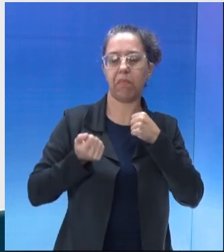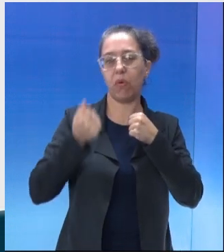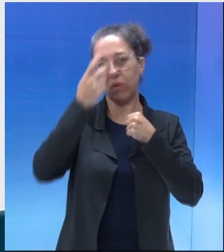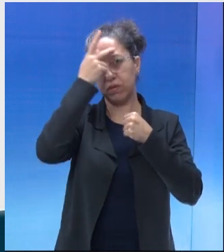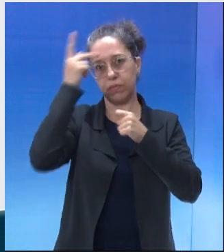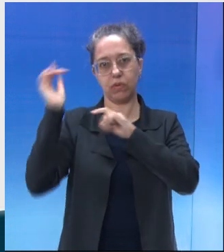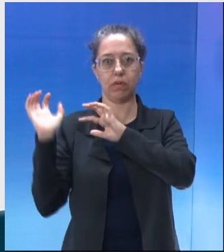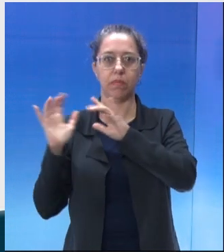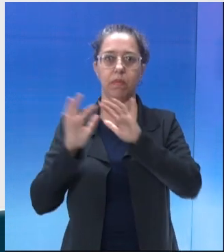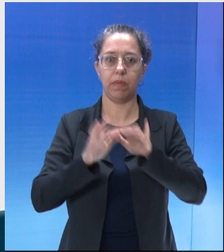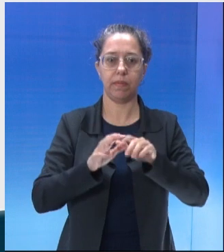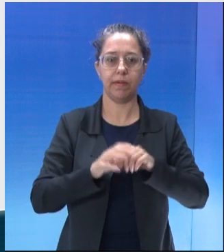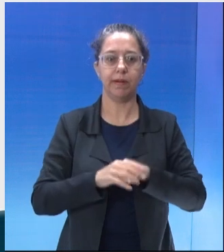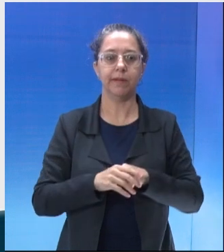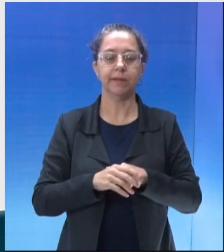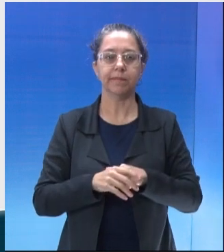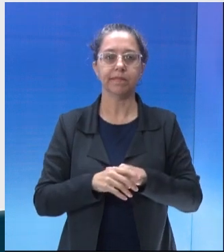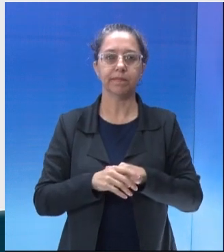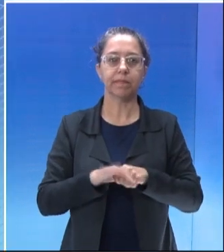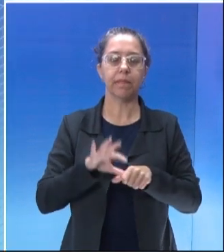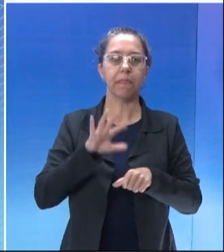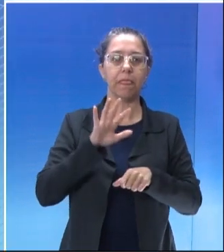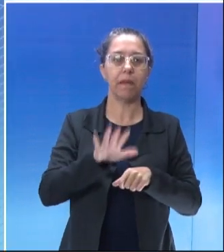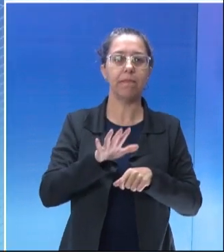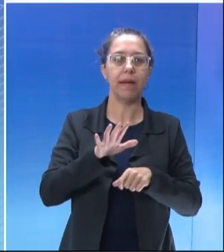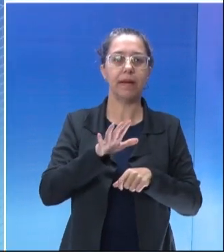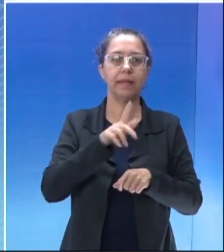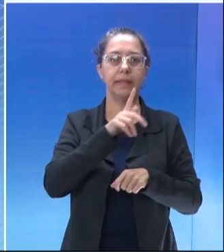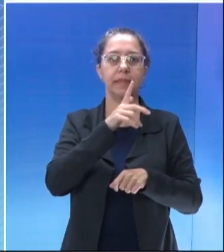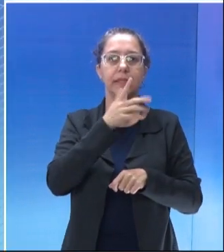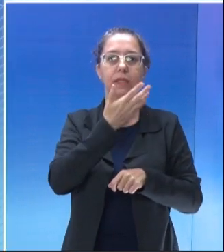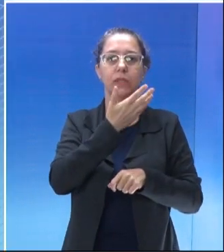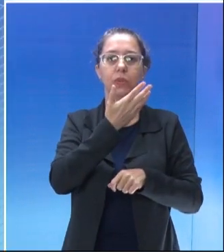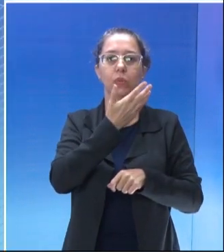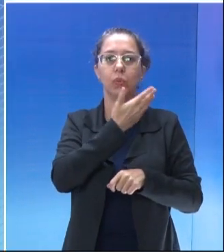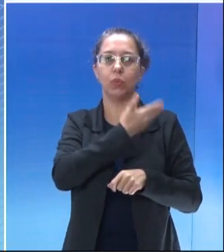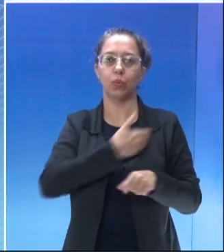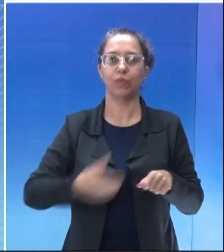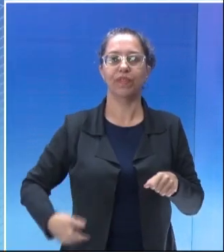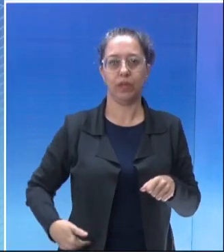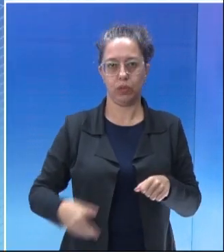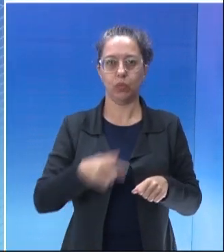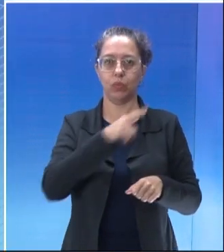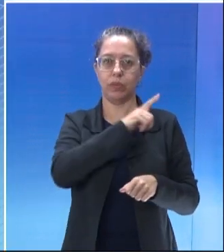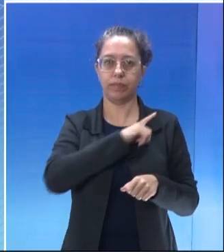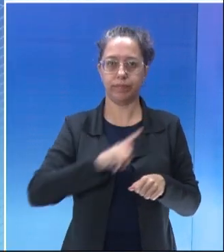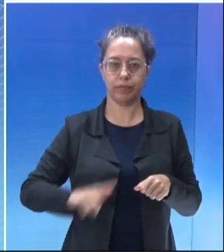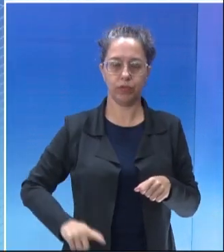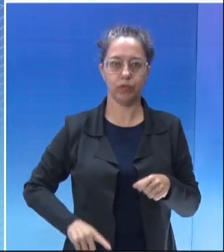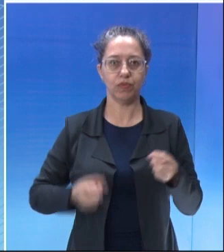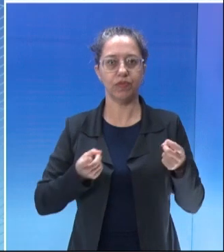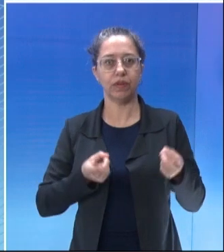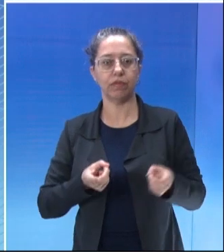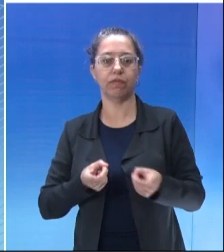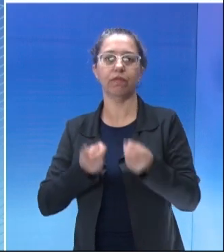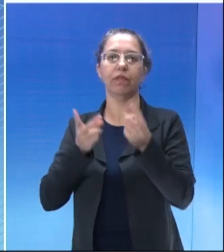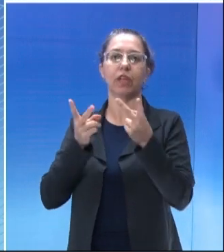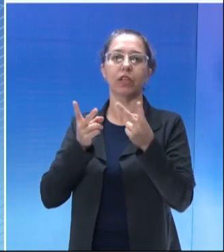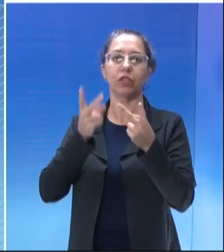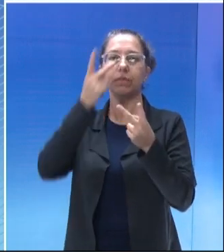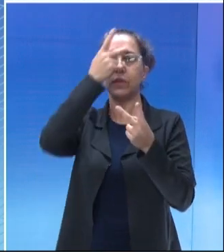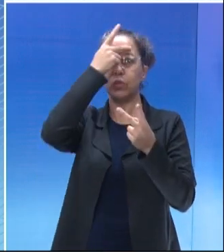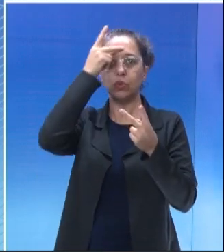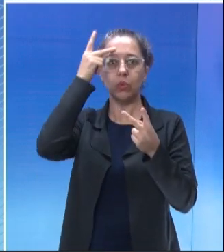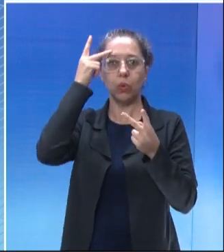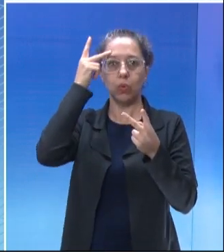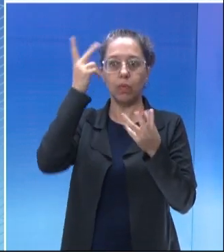de venda, onde a terra passou a ser vendida pelo poder público, tinha muita gente com muita terra? Não,